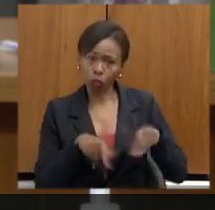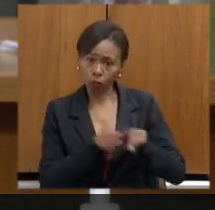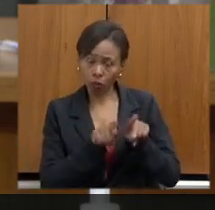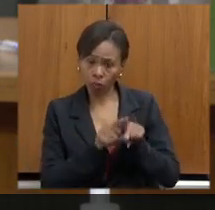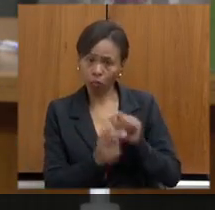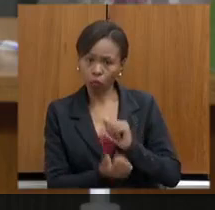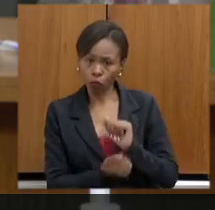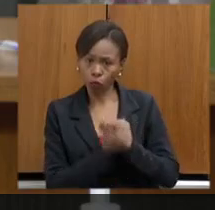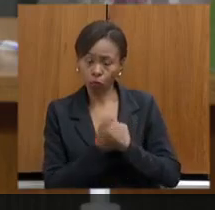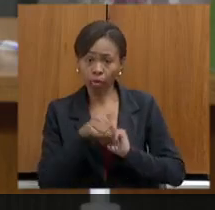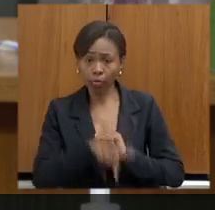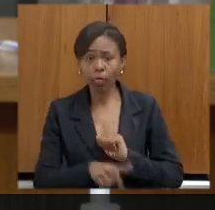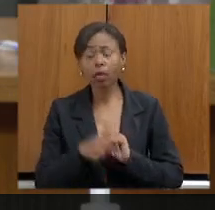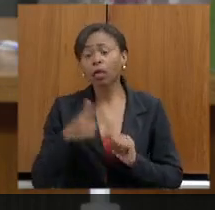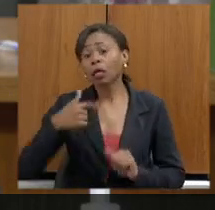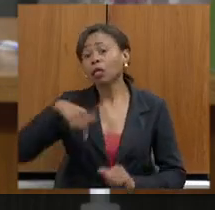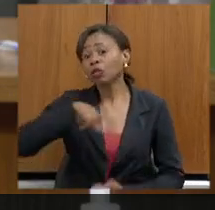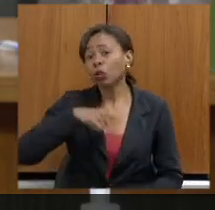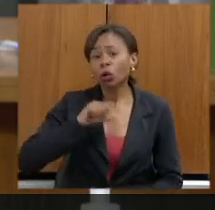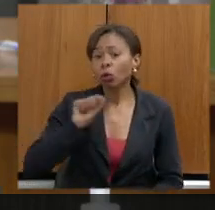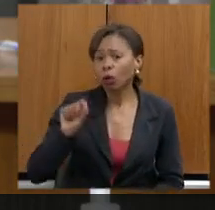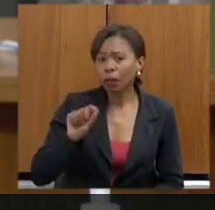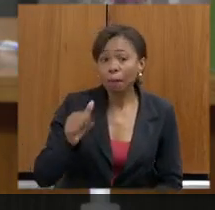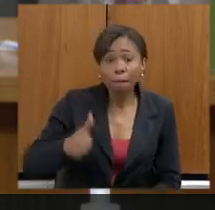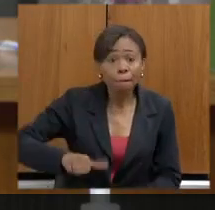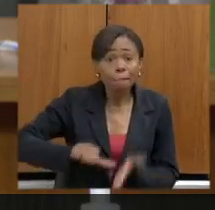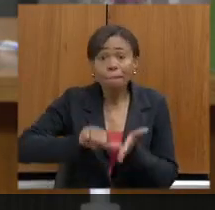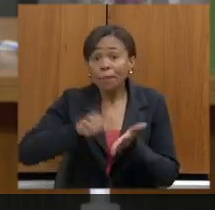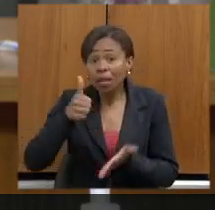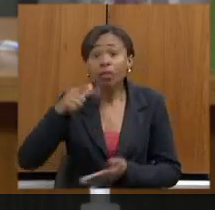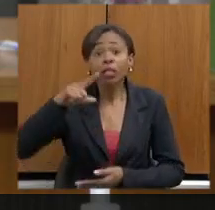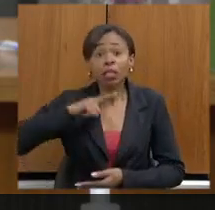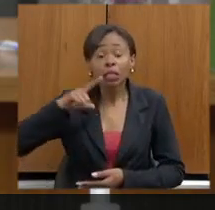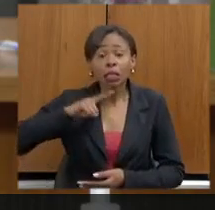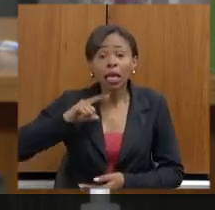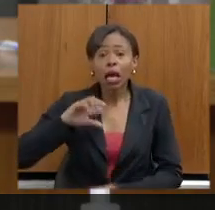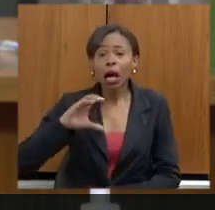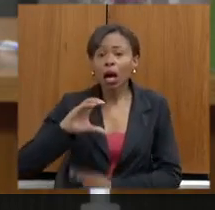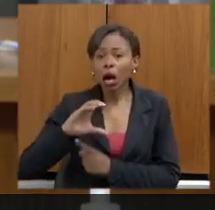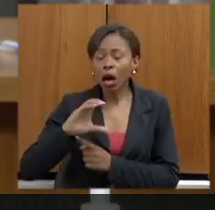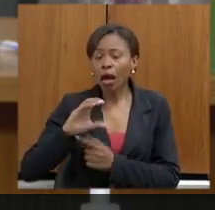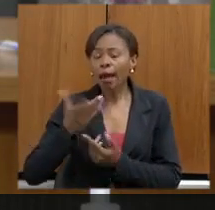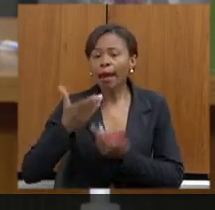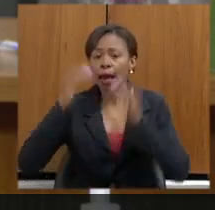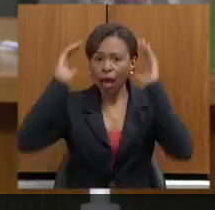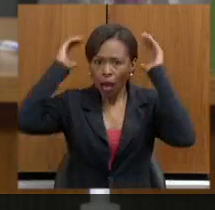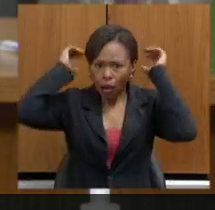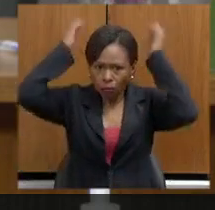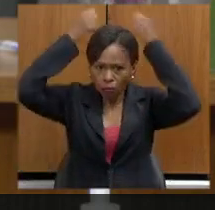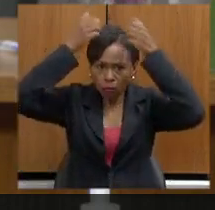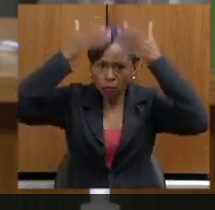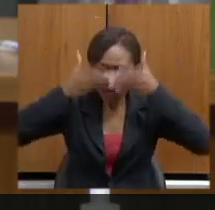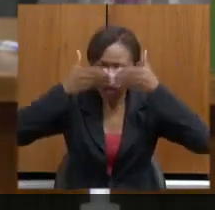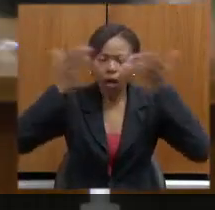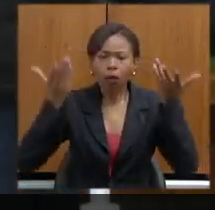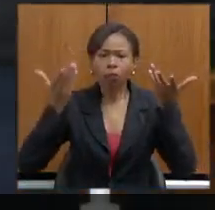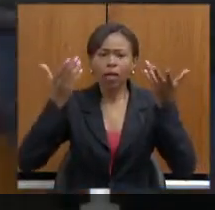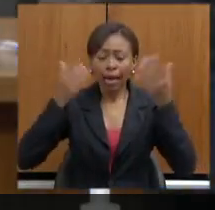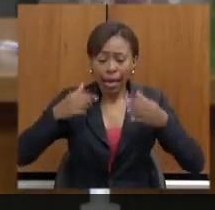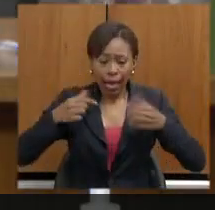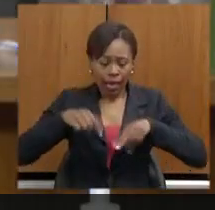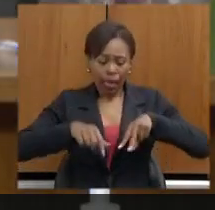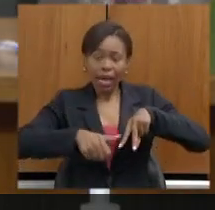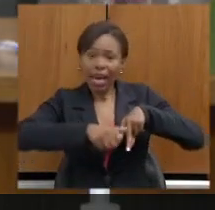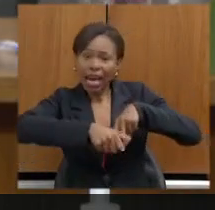vez nós estamos com equipamento de proteção individual capa calça para todos os